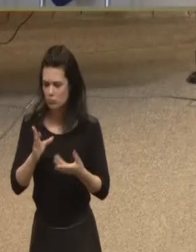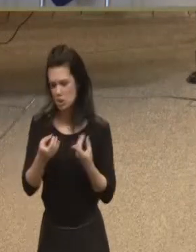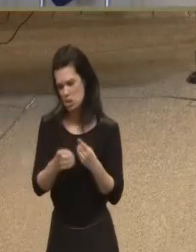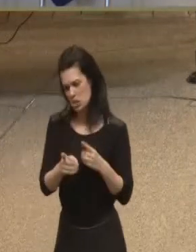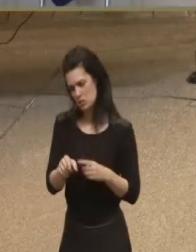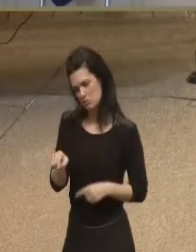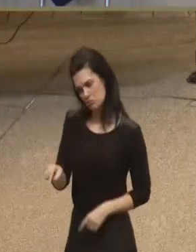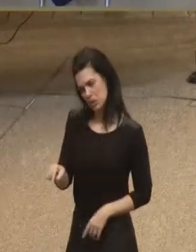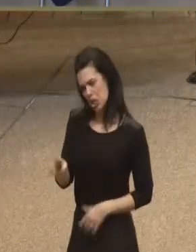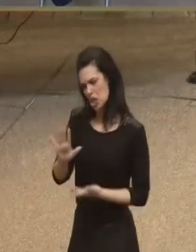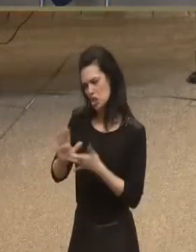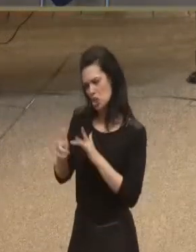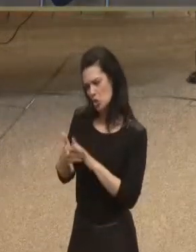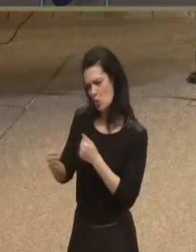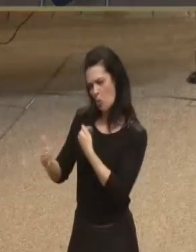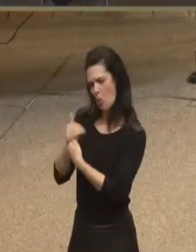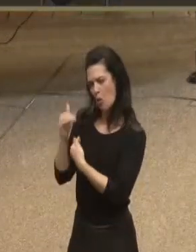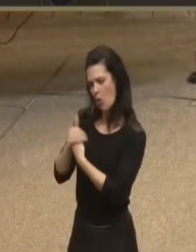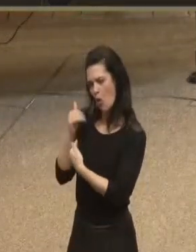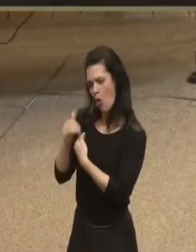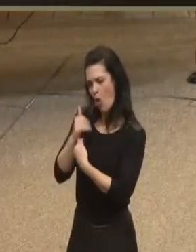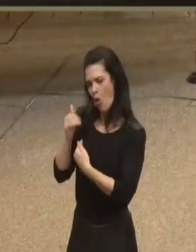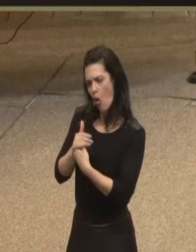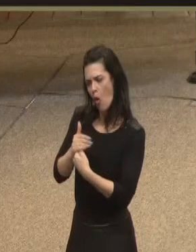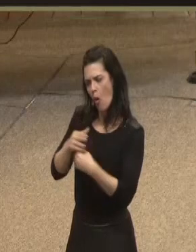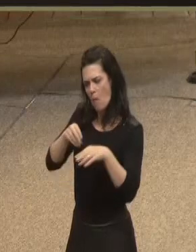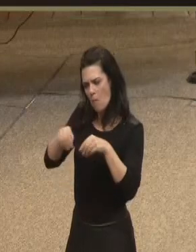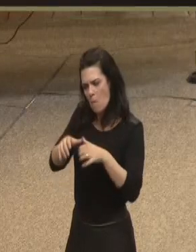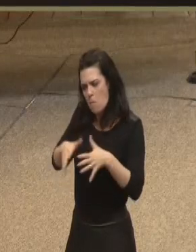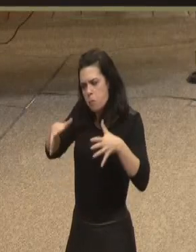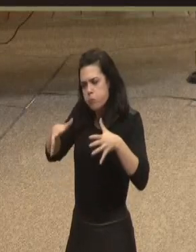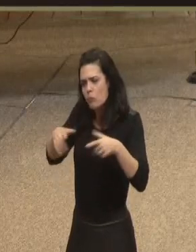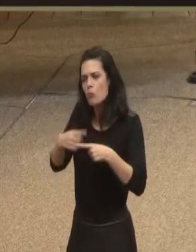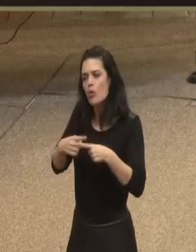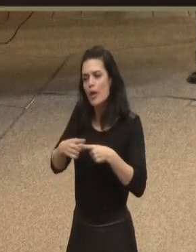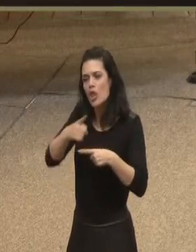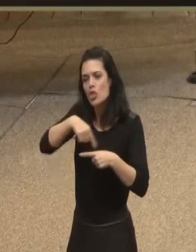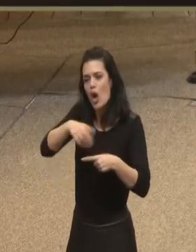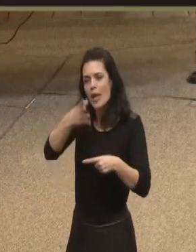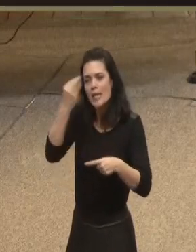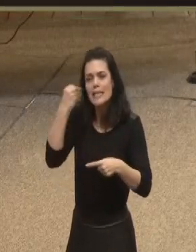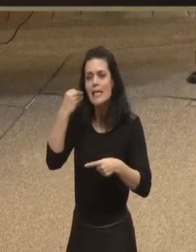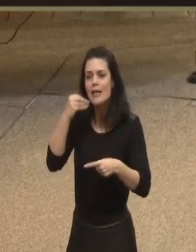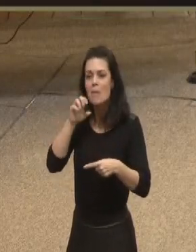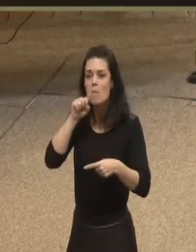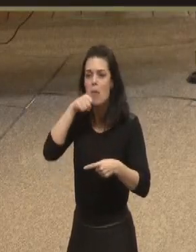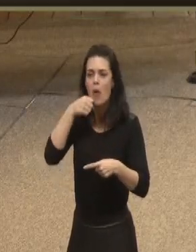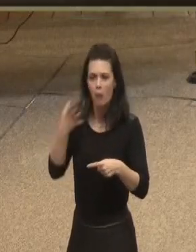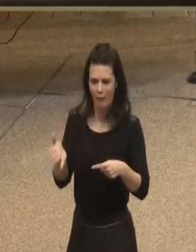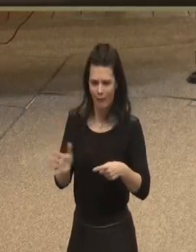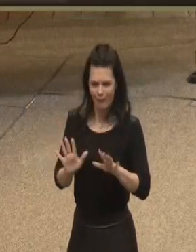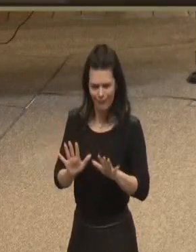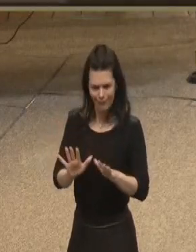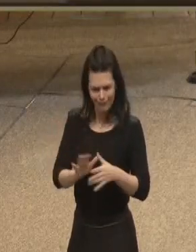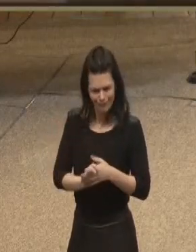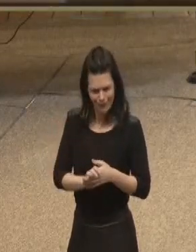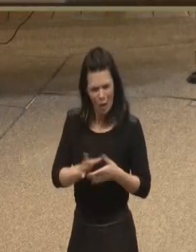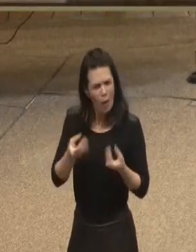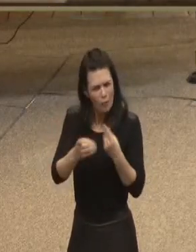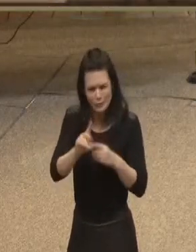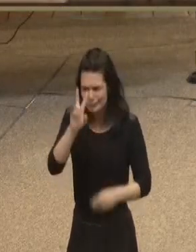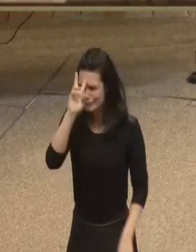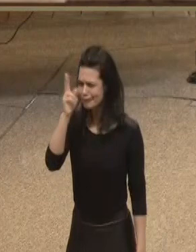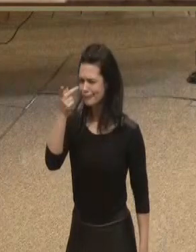não trouxemos pão. Os irmãos percebam que aqui acontece algo que infelizmente era e ainda